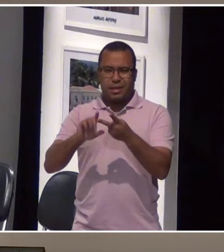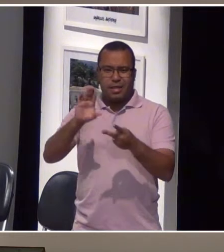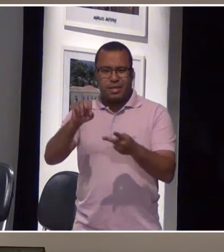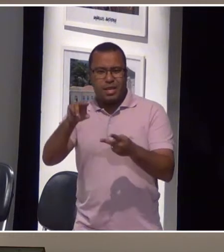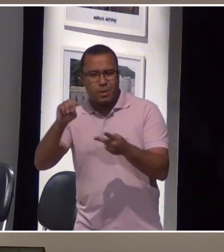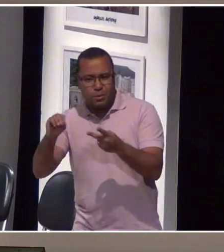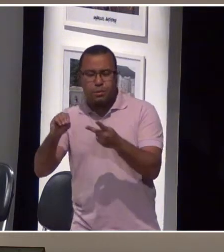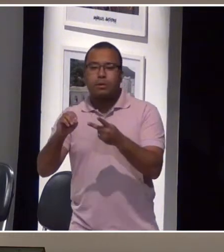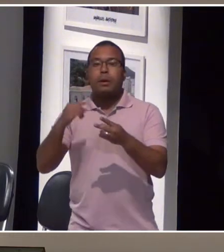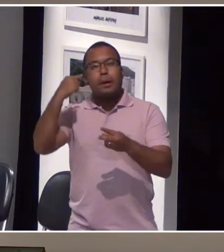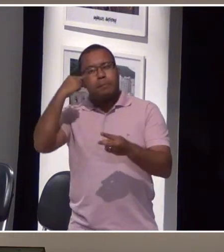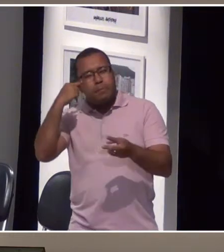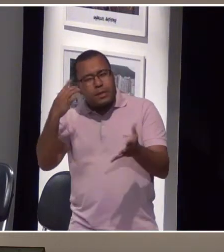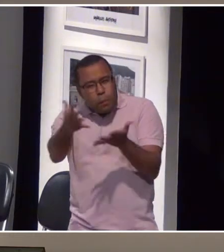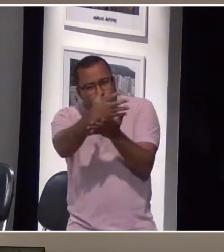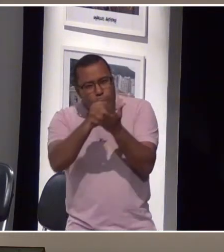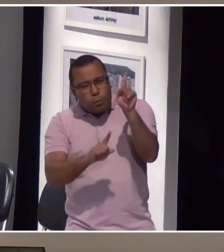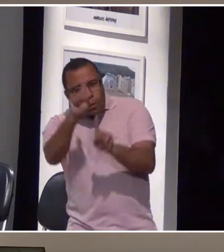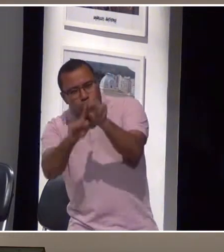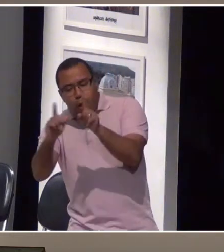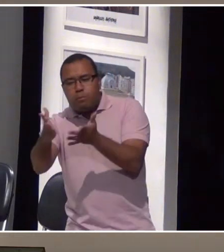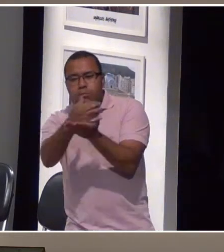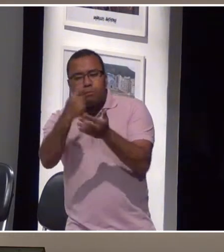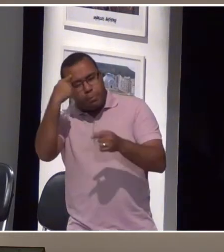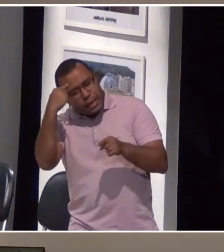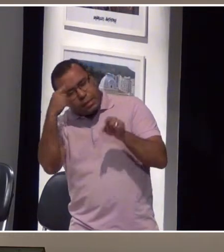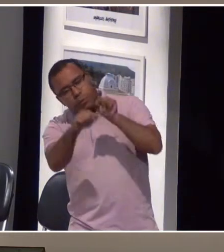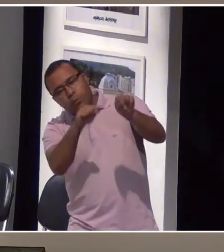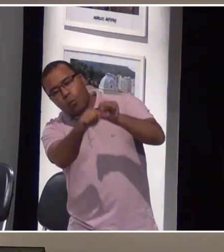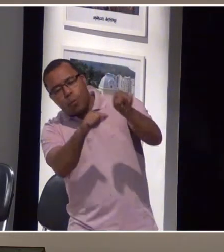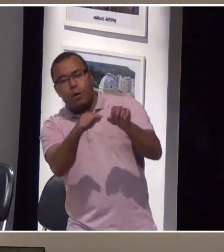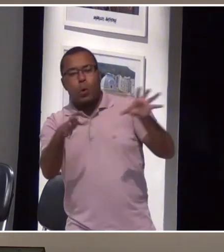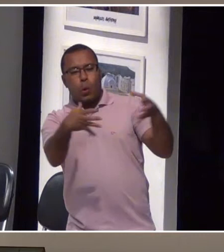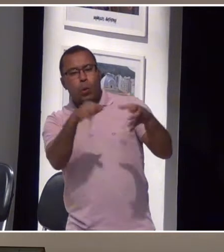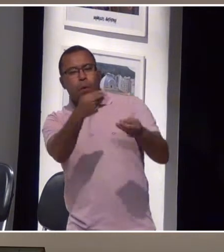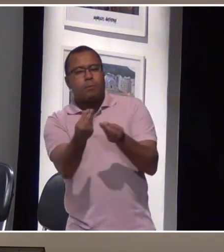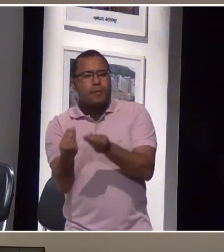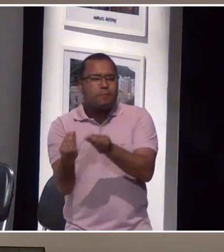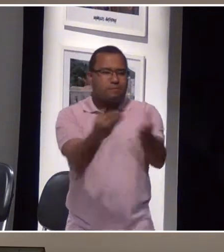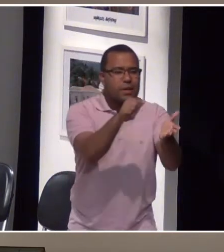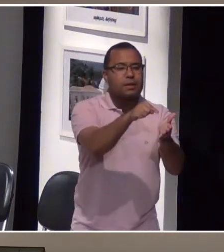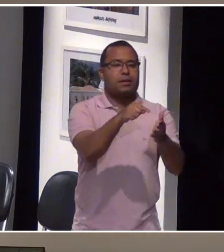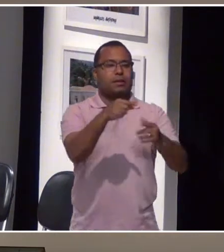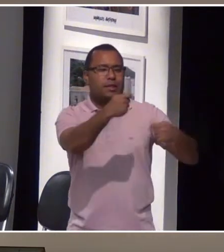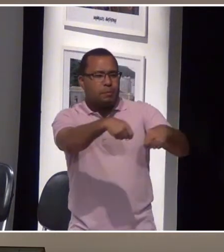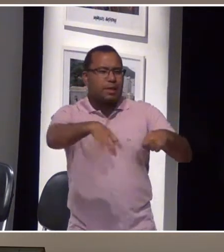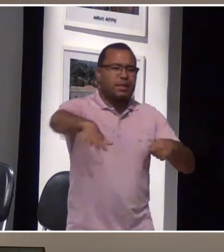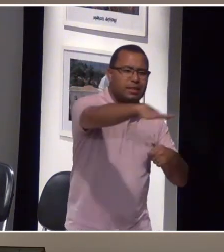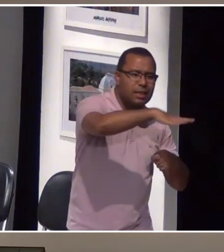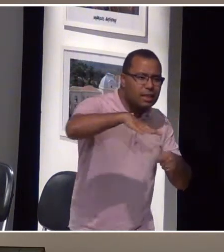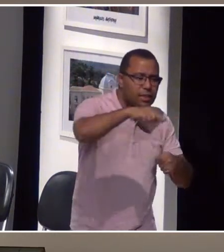censo, que são pensadas ações que visam investir em determinados grupos populacionais e nas suas